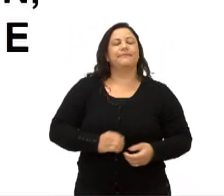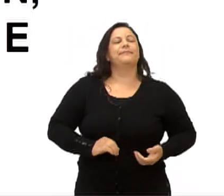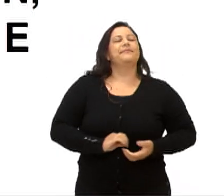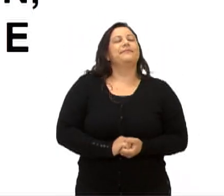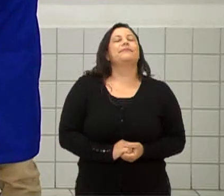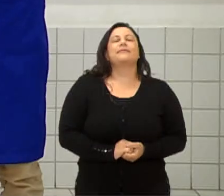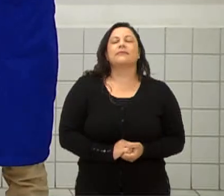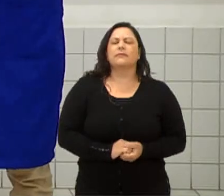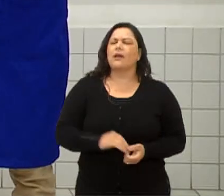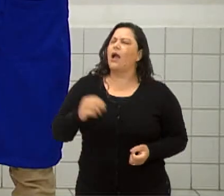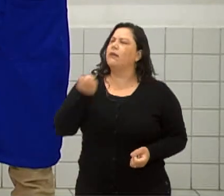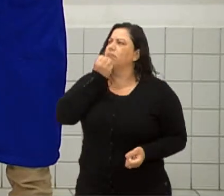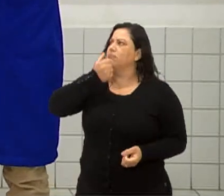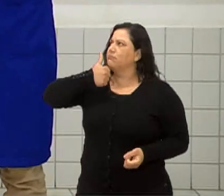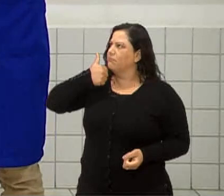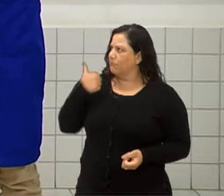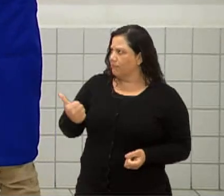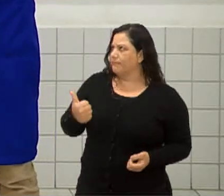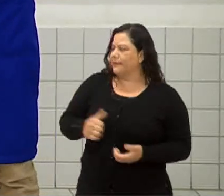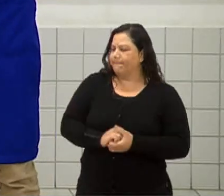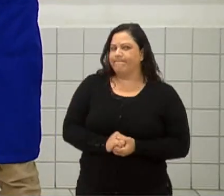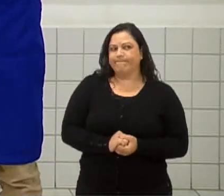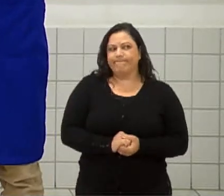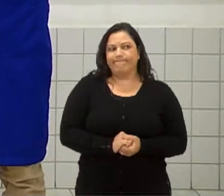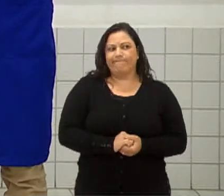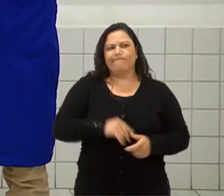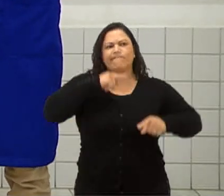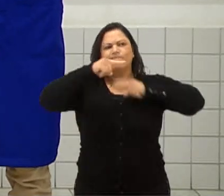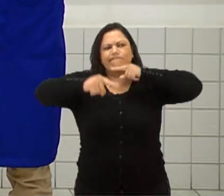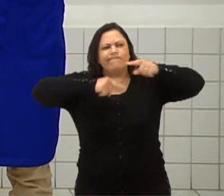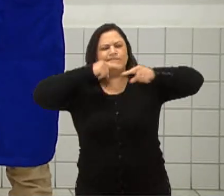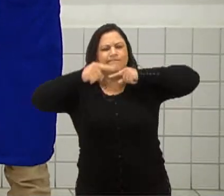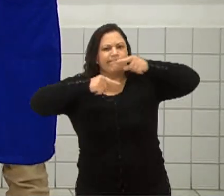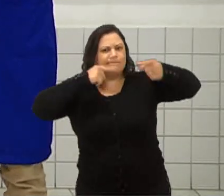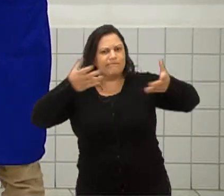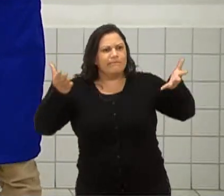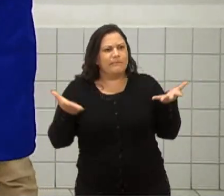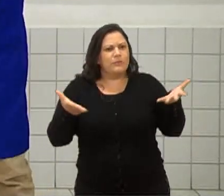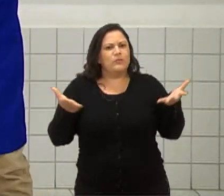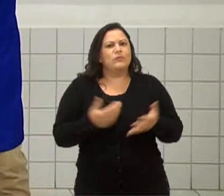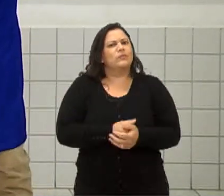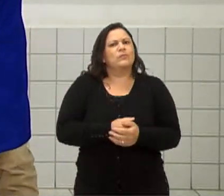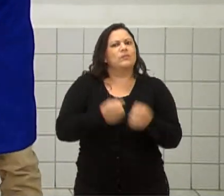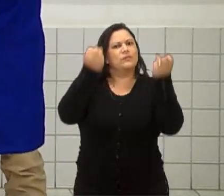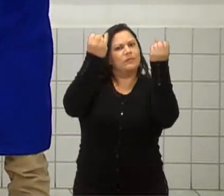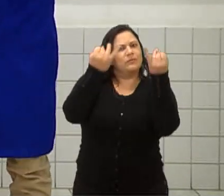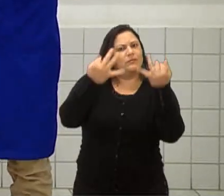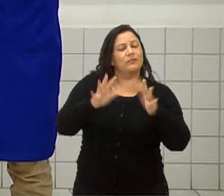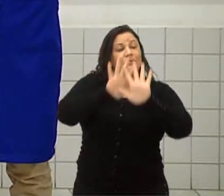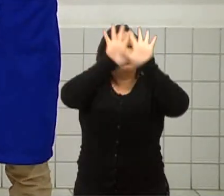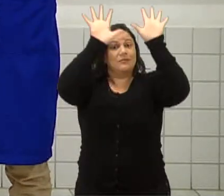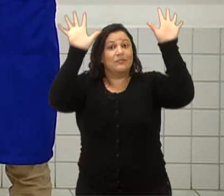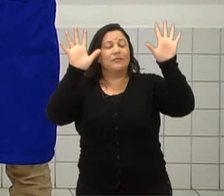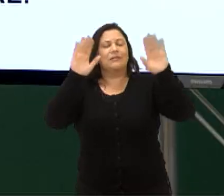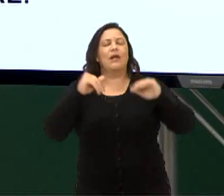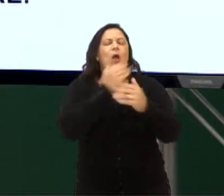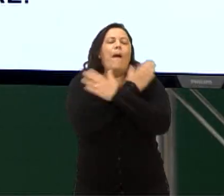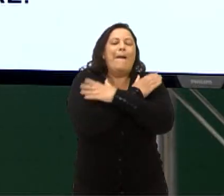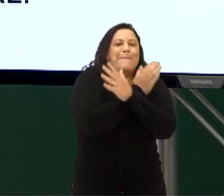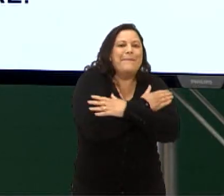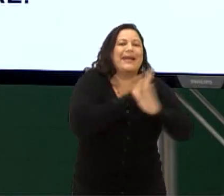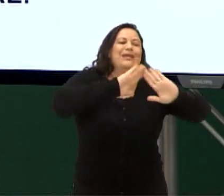Muito bem, pessoas, olha só. Nós recebemos uma dúvida aqui, que eu quero aproveitar para esclarecer aqui, mandar um abraço pro pessoal do Colégio Estadual aqui,